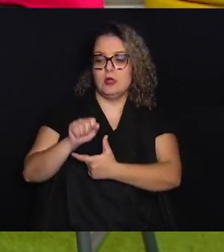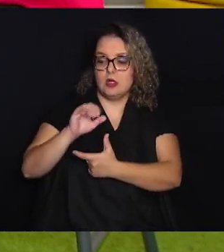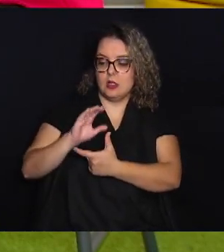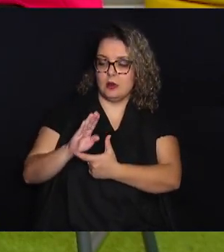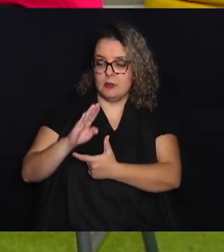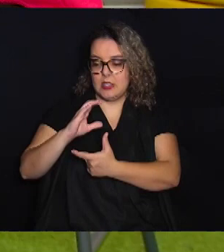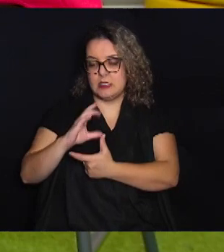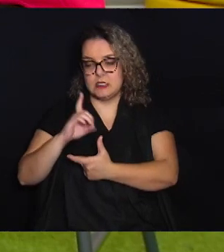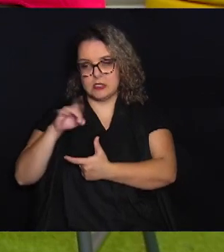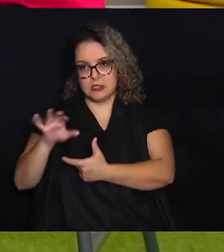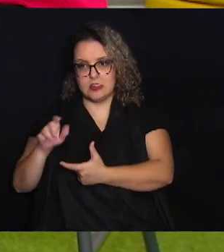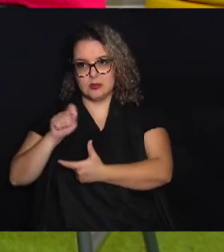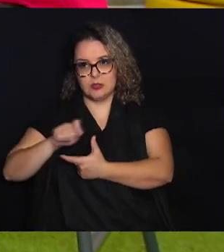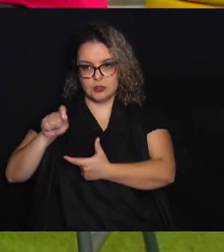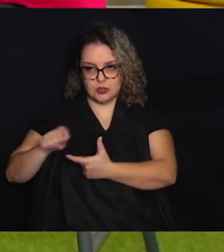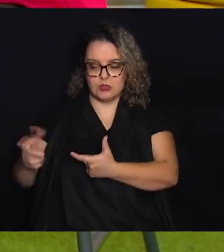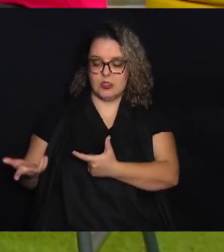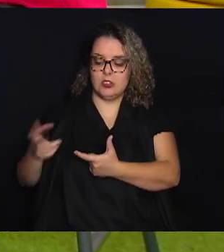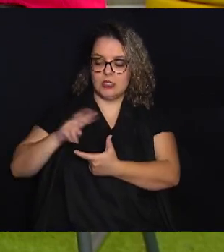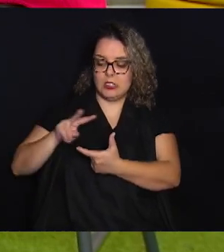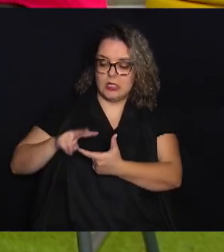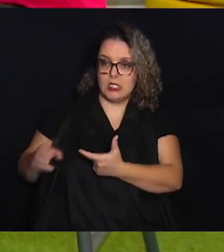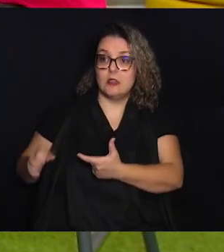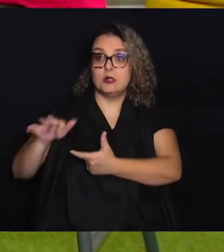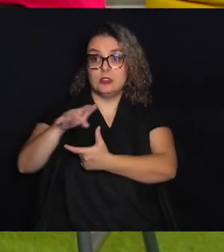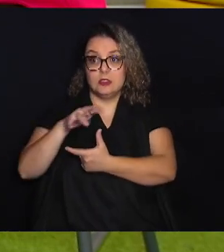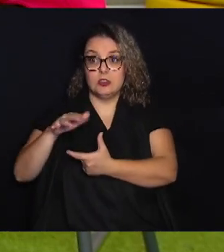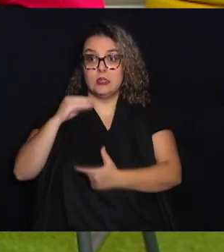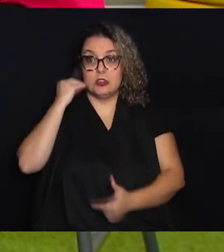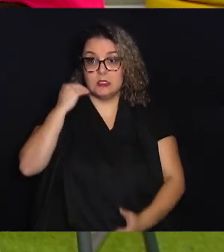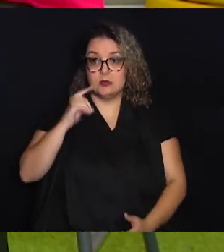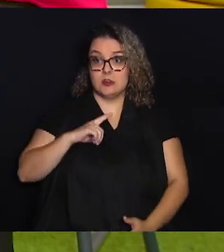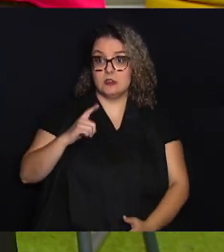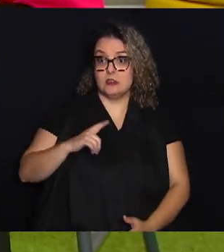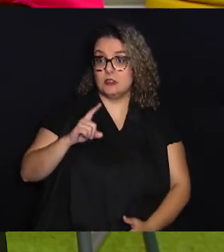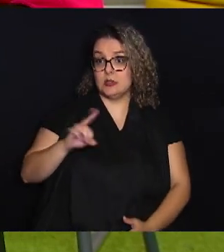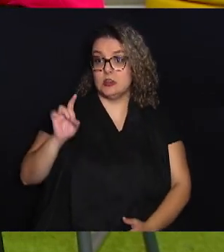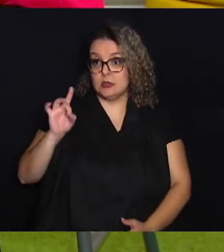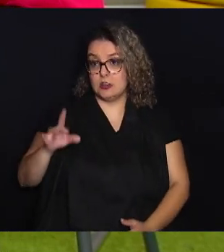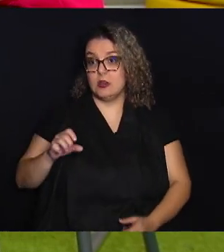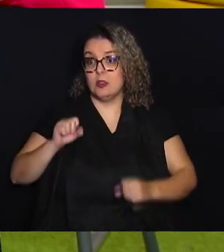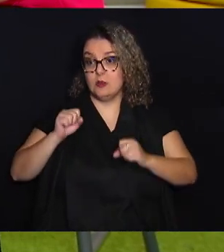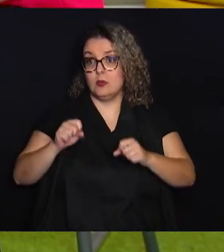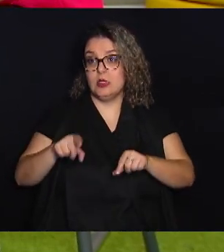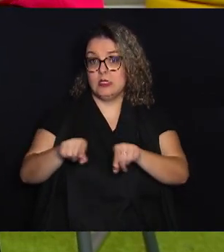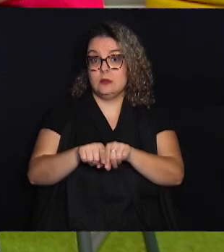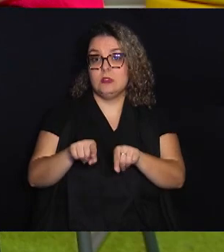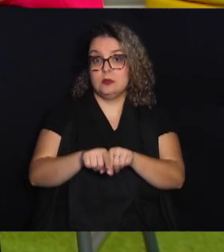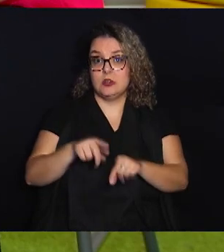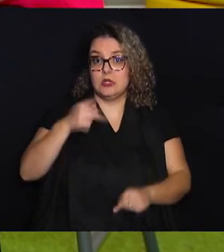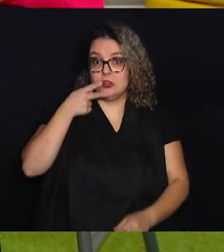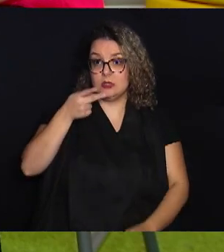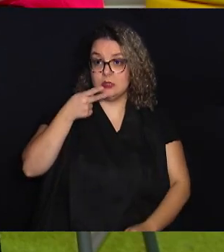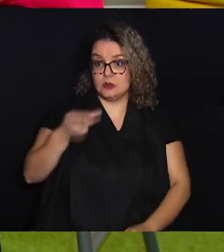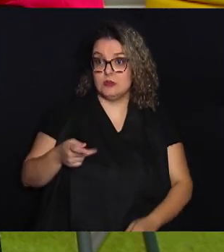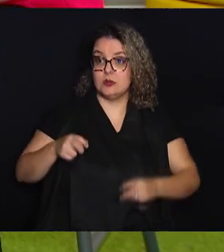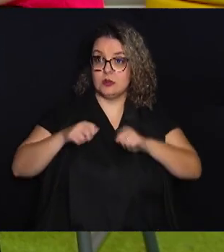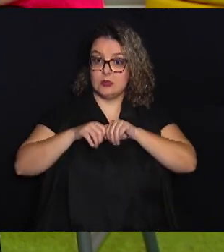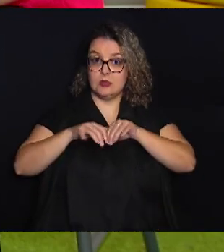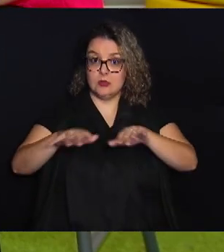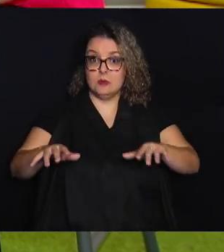letramento que a gente costuma dizer na experiência que nós temos. E não é só isso, podemos aí também citar a questão da